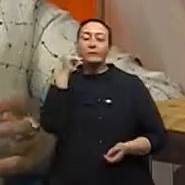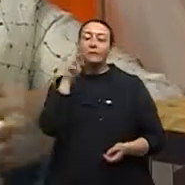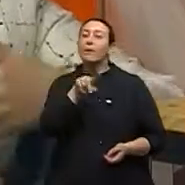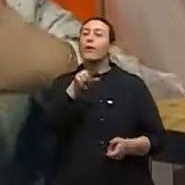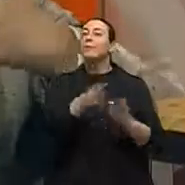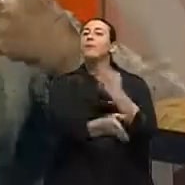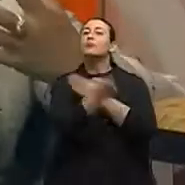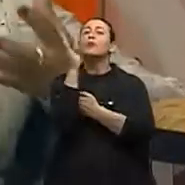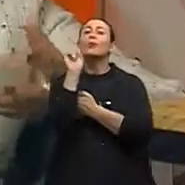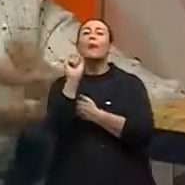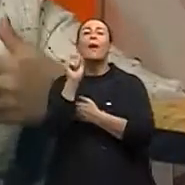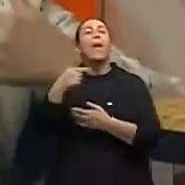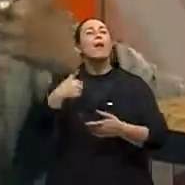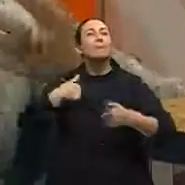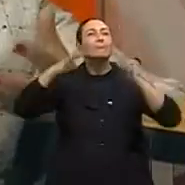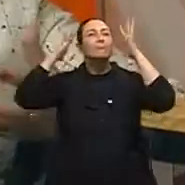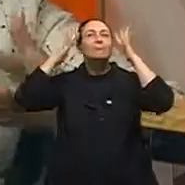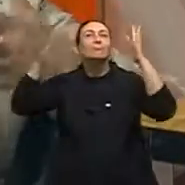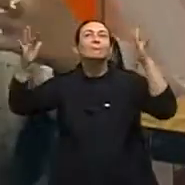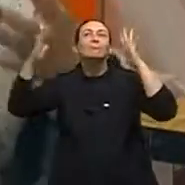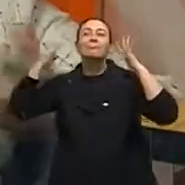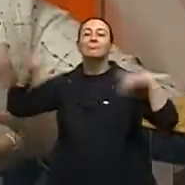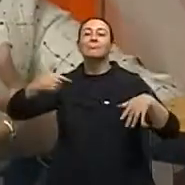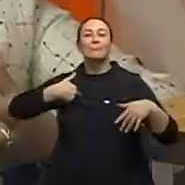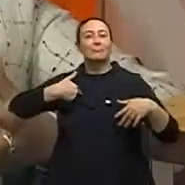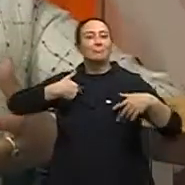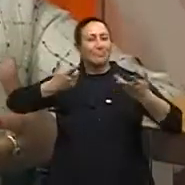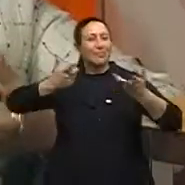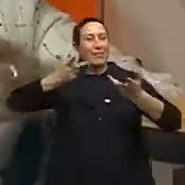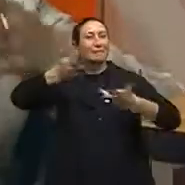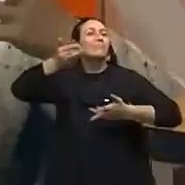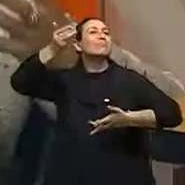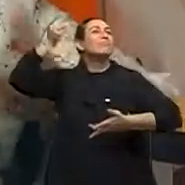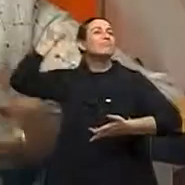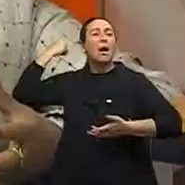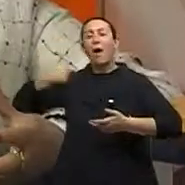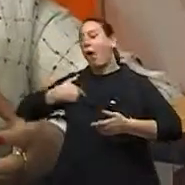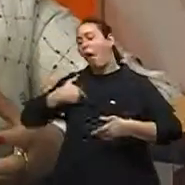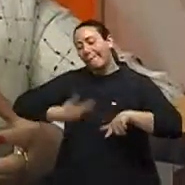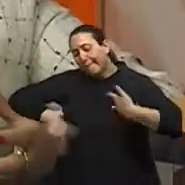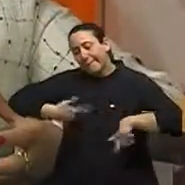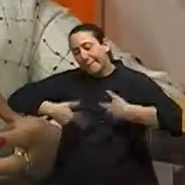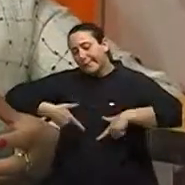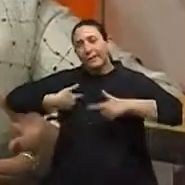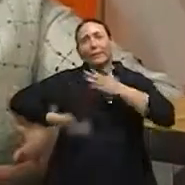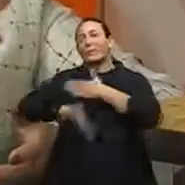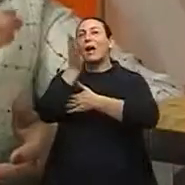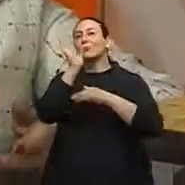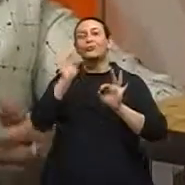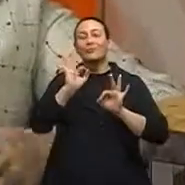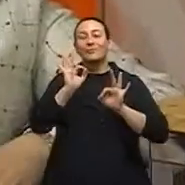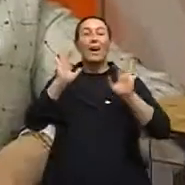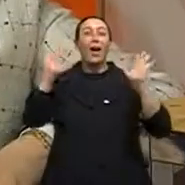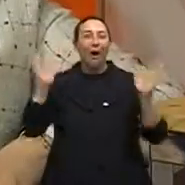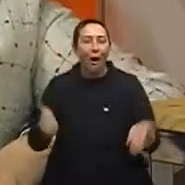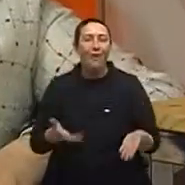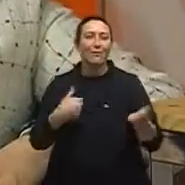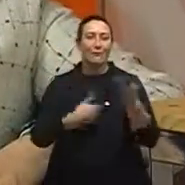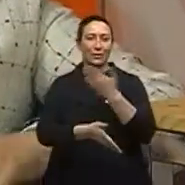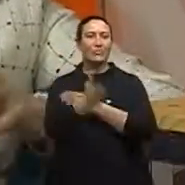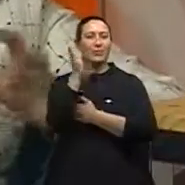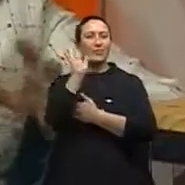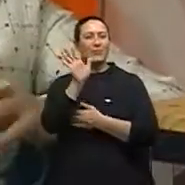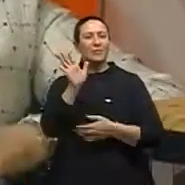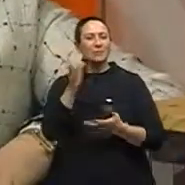sempre ah ok catequizado né libin o viajar os jovens dizem